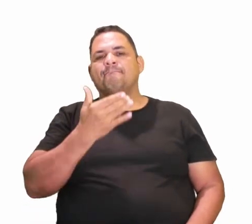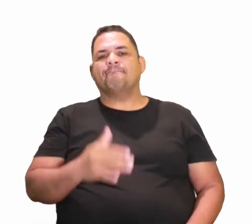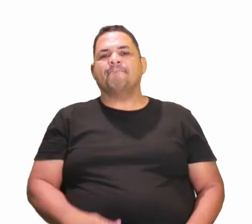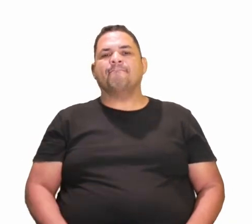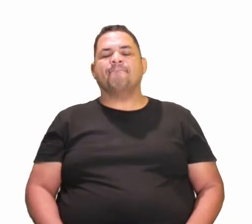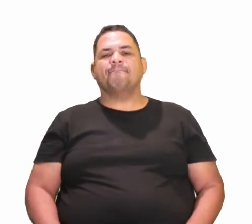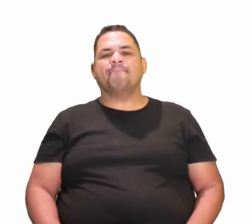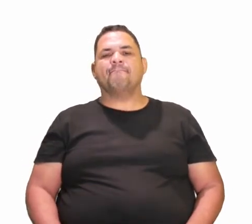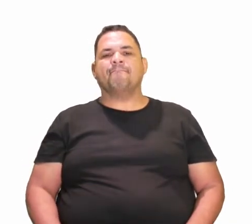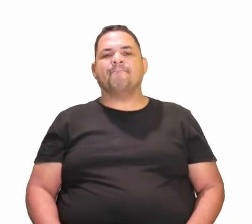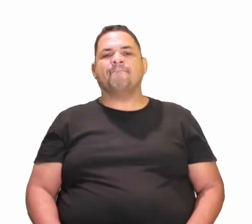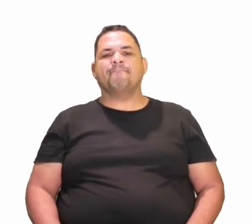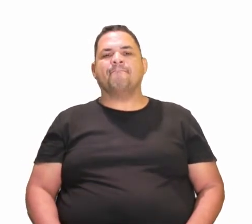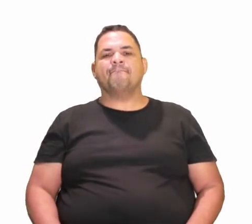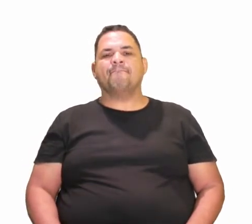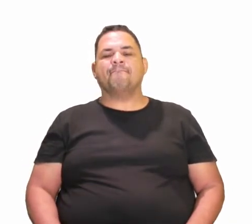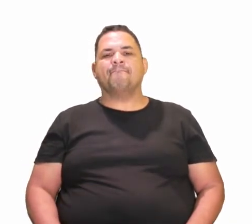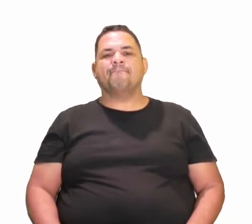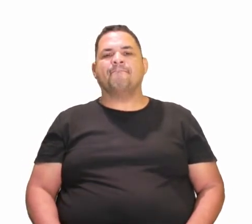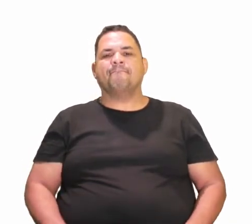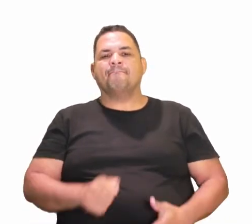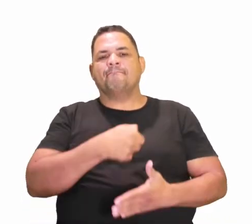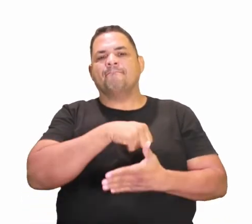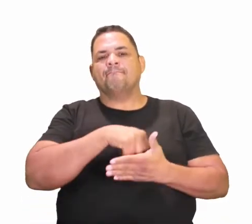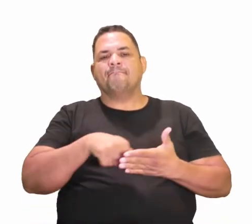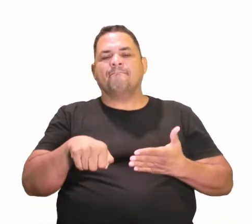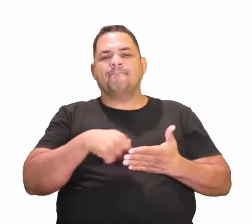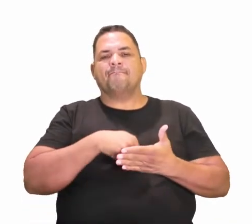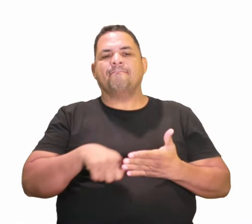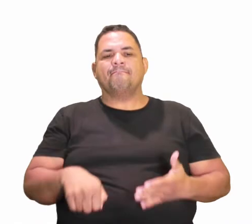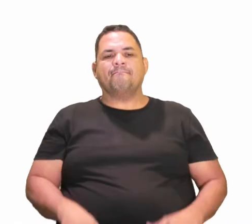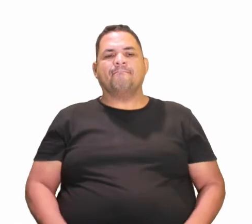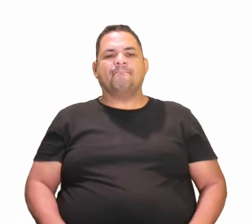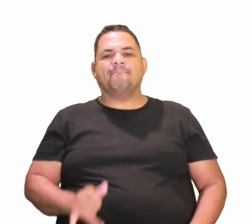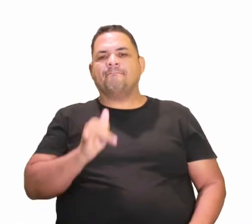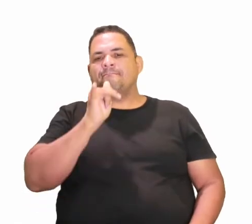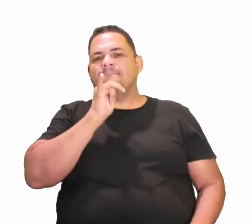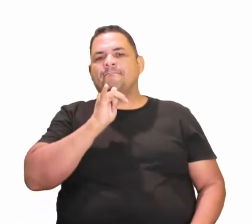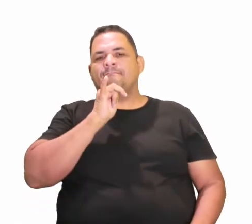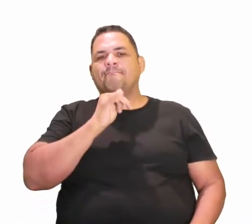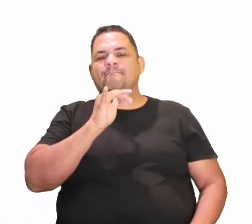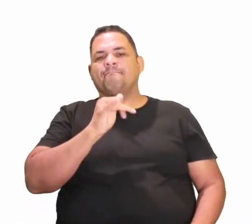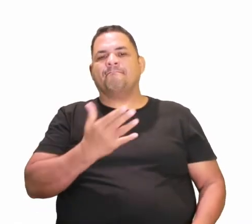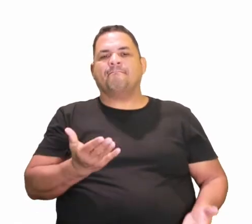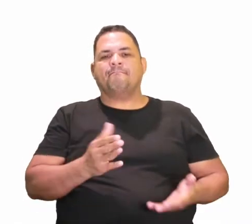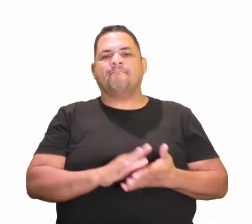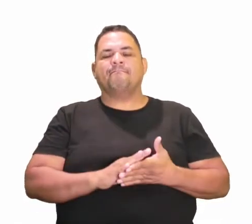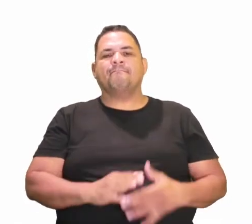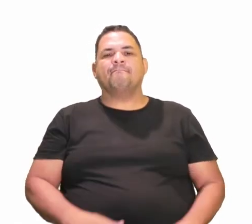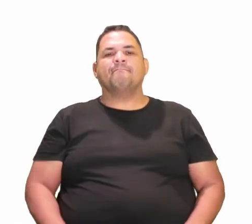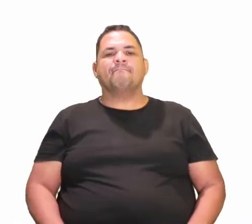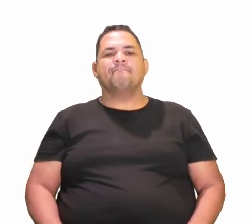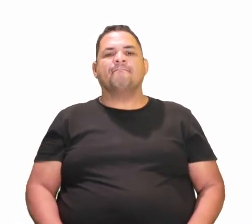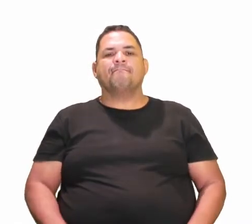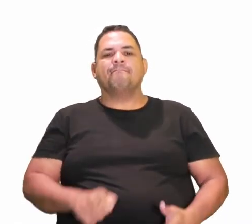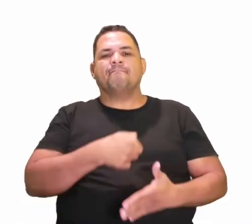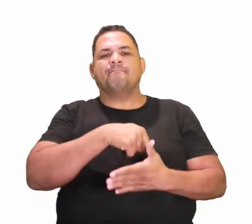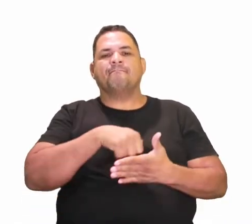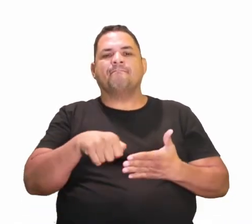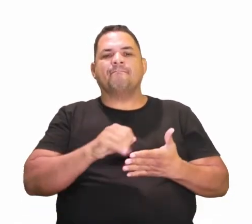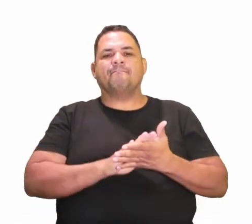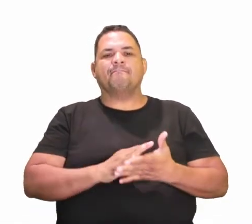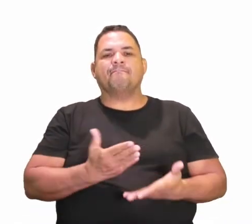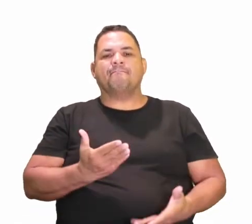aday to the aí você colocaria aqui no exemplo por exemplo você vai você colocar o